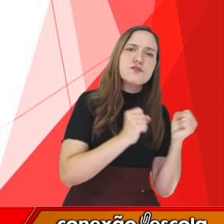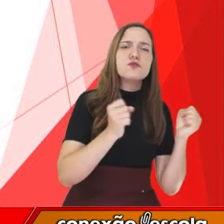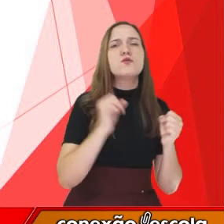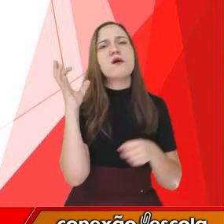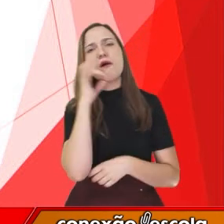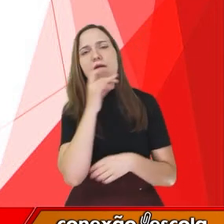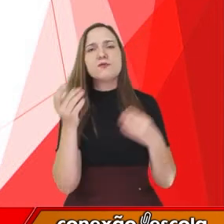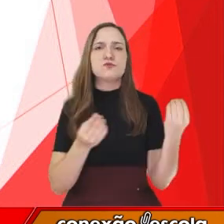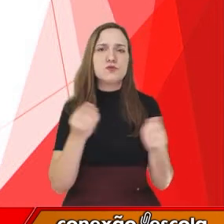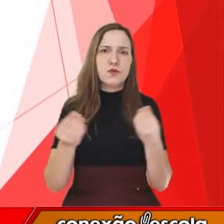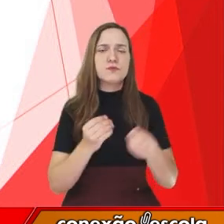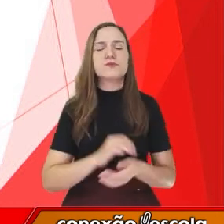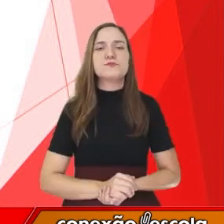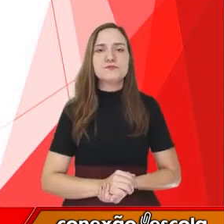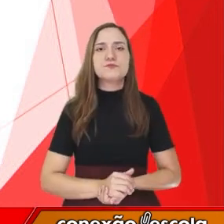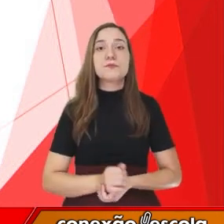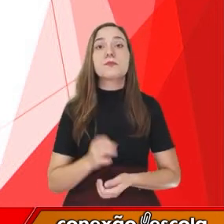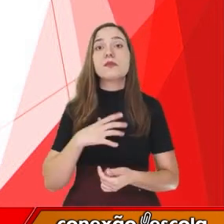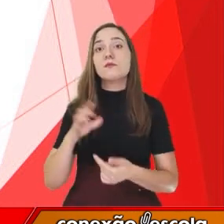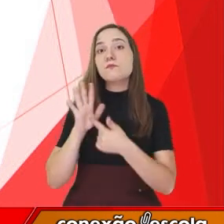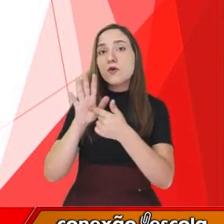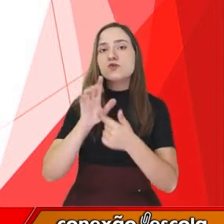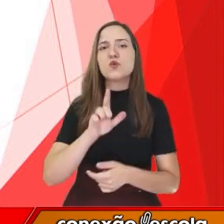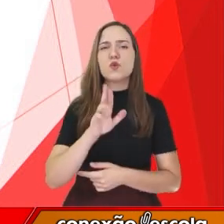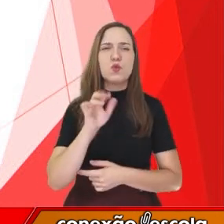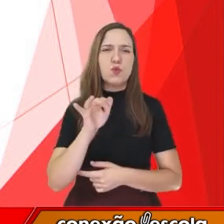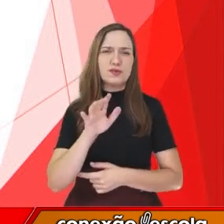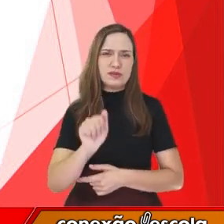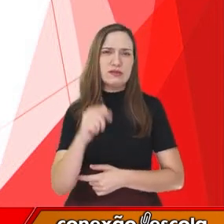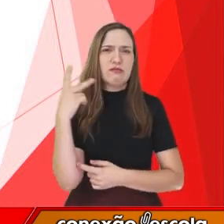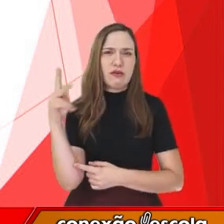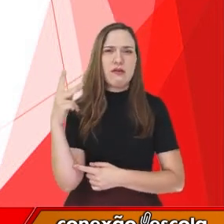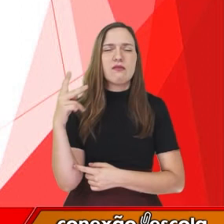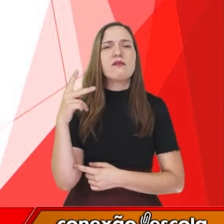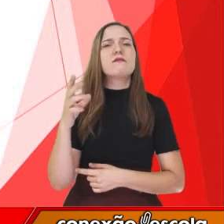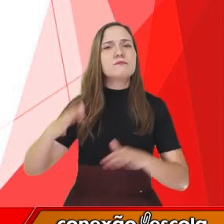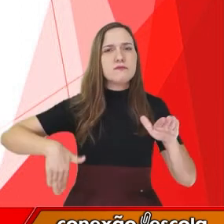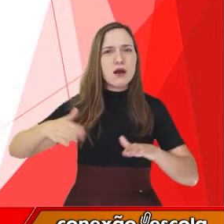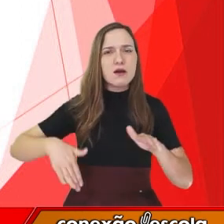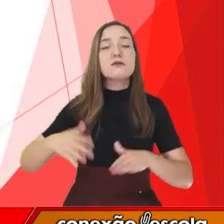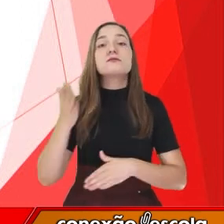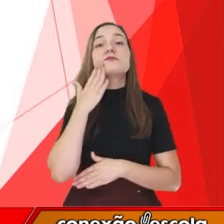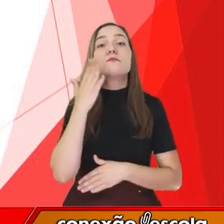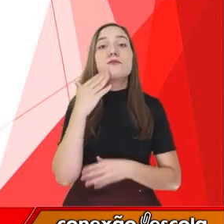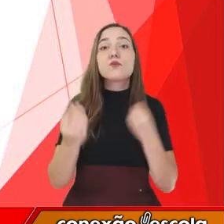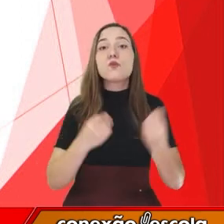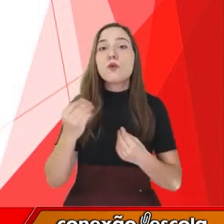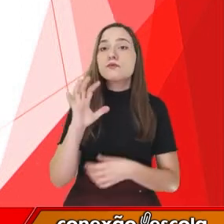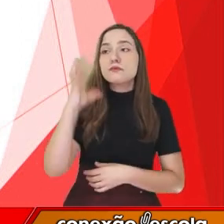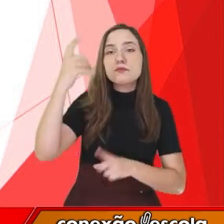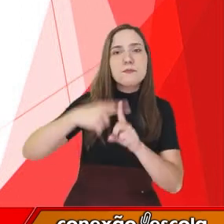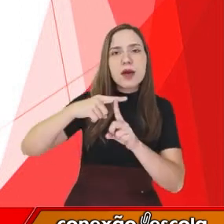fenômeno. No caso do gráfico de Lúcia, o aumento ou diminuição da temperatura durante a semana é que